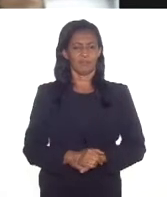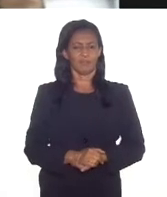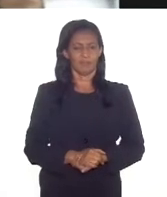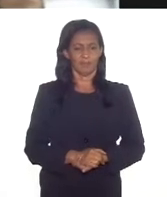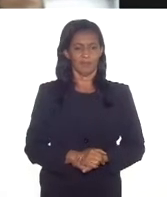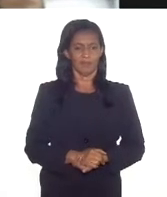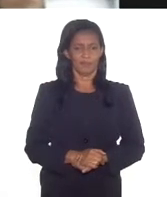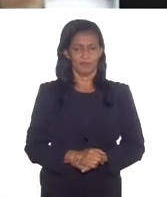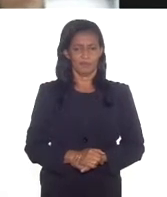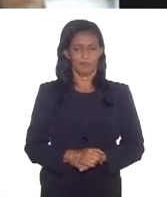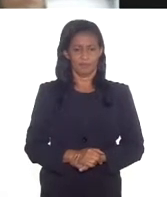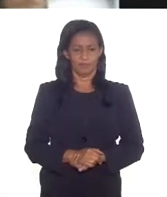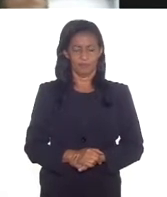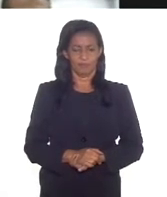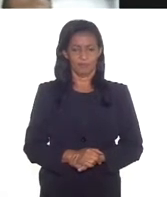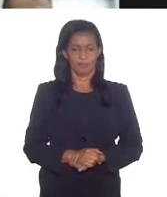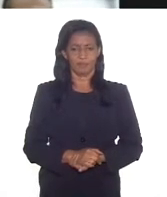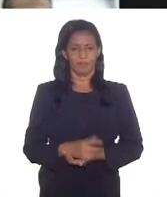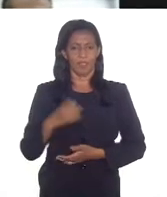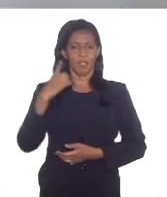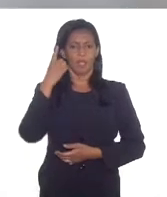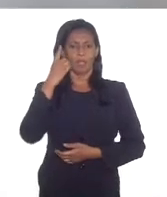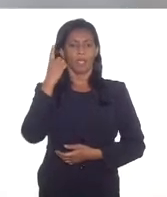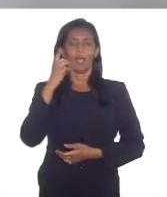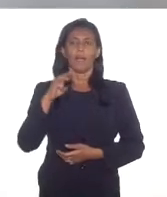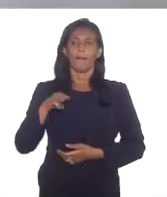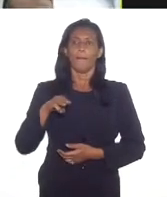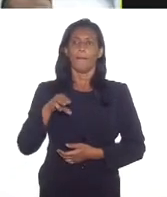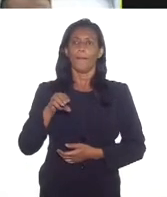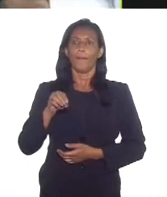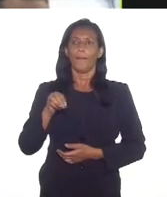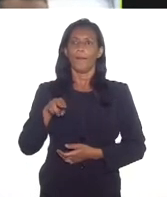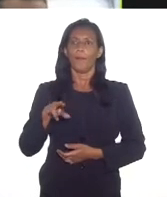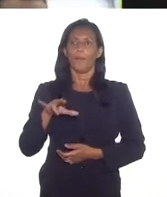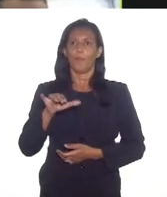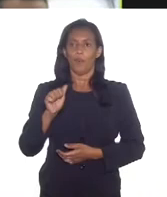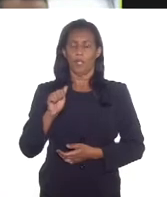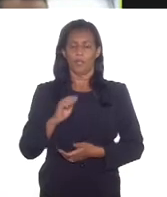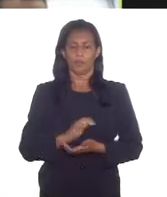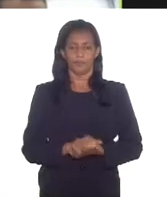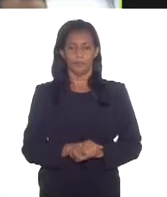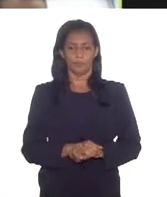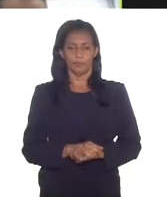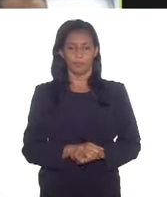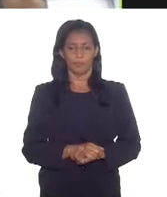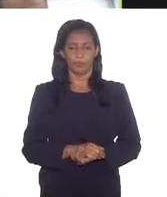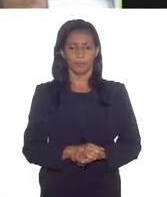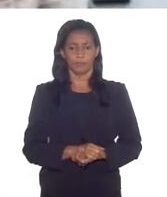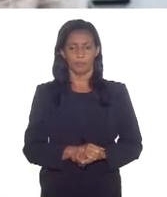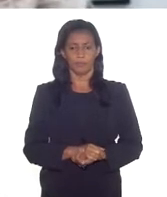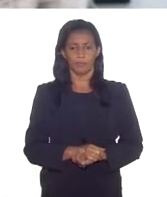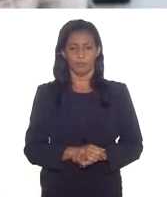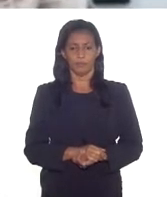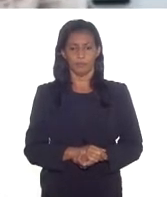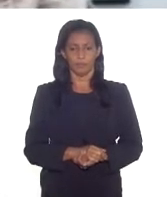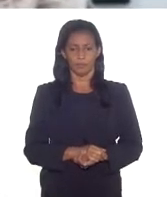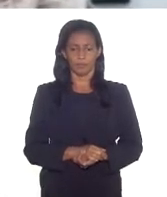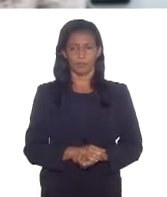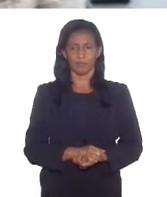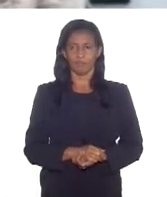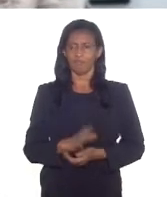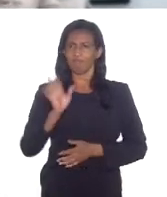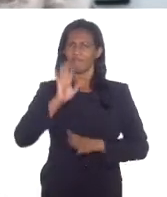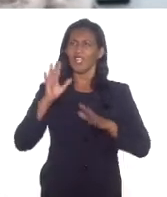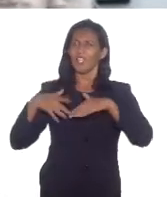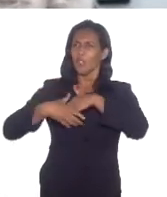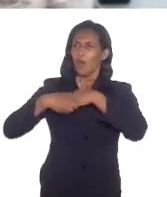abraço. Deputada Mônica. Rodrigo Amorim. É declaração, Rodrigo? É só para cumprimentar o Dionísio aí e